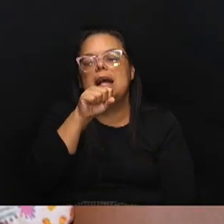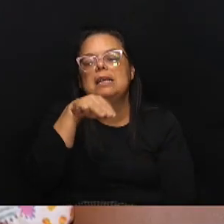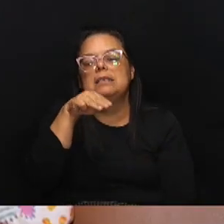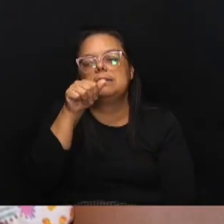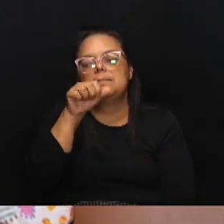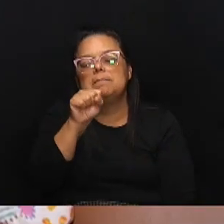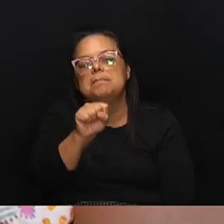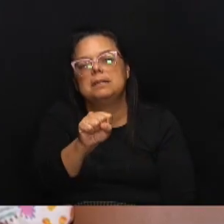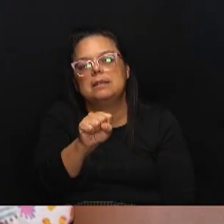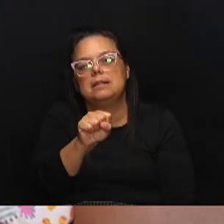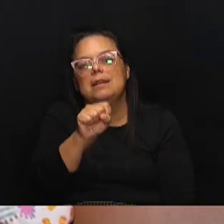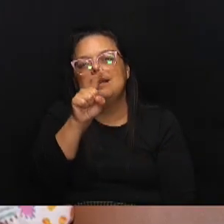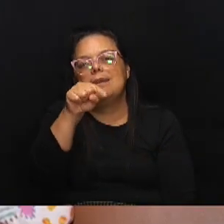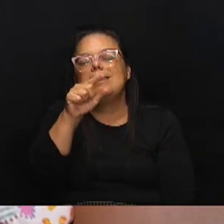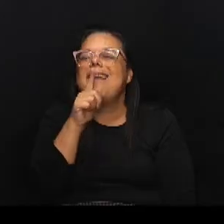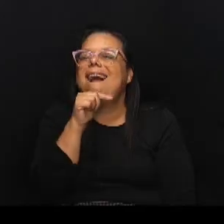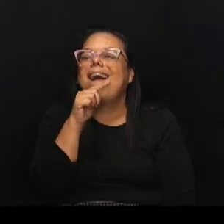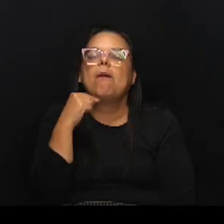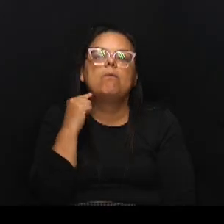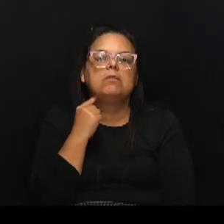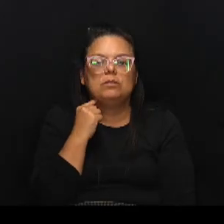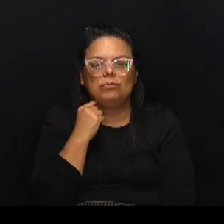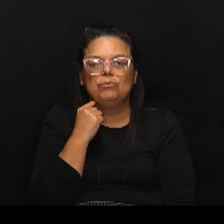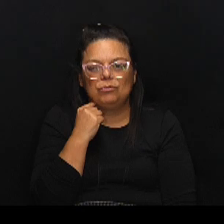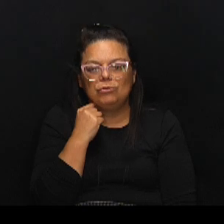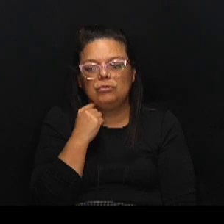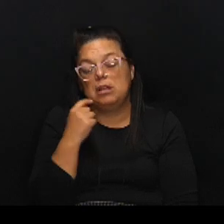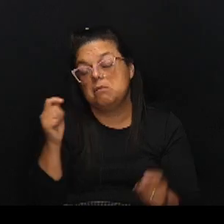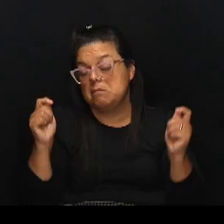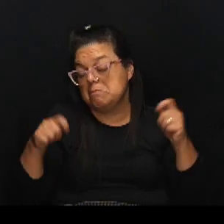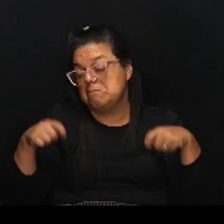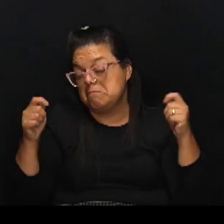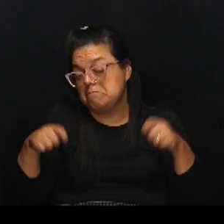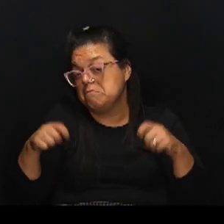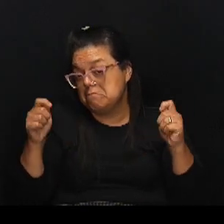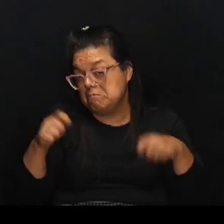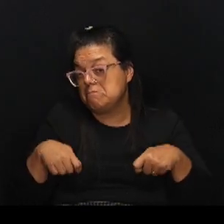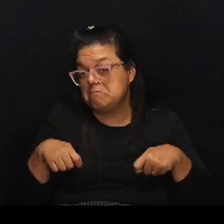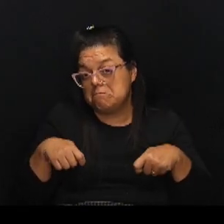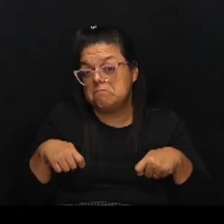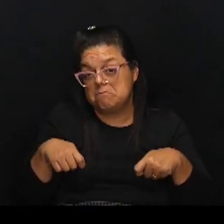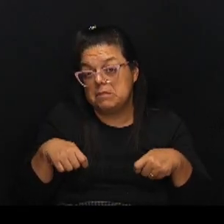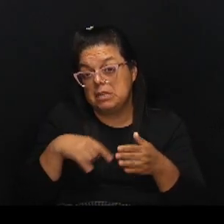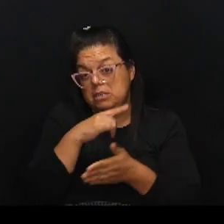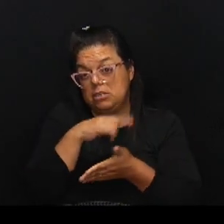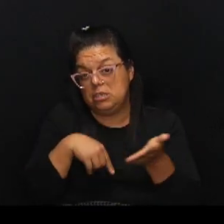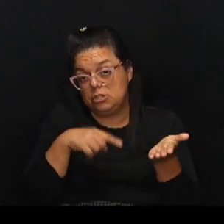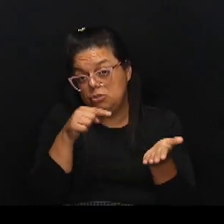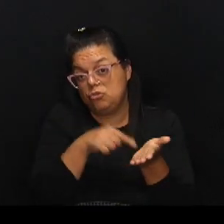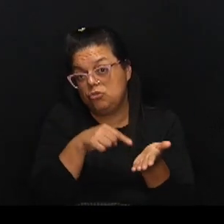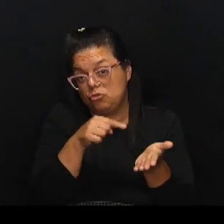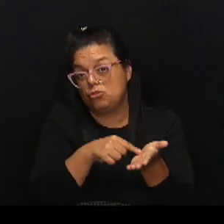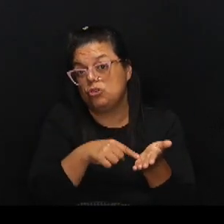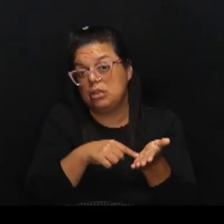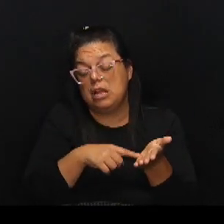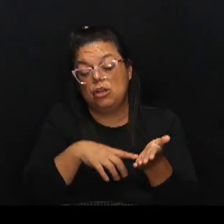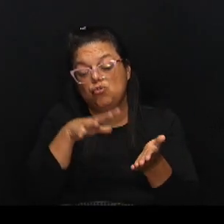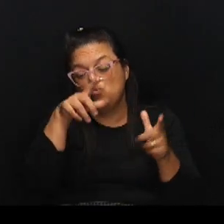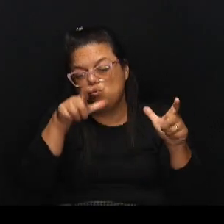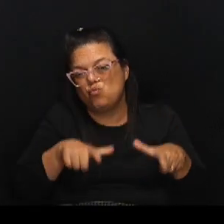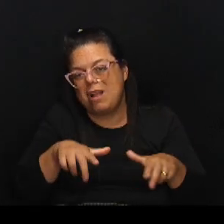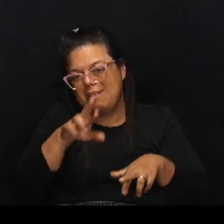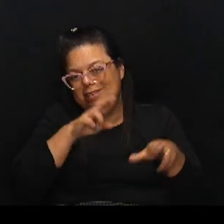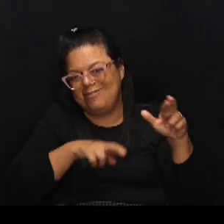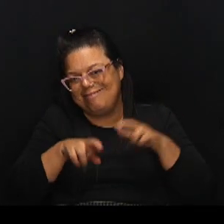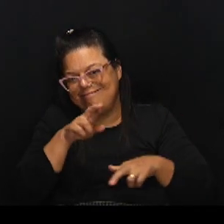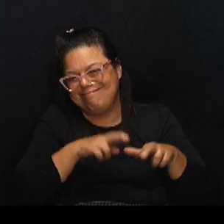fétidos, que é a água suja. Uma das possibilidades dessa documentação de fiscalizar o lugar poderia